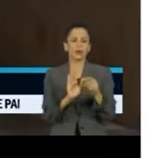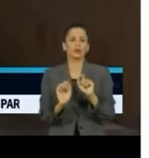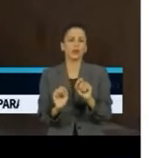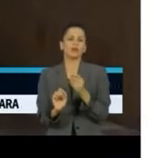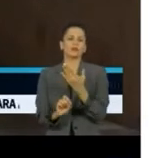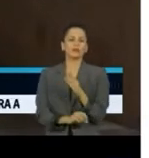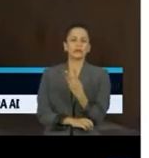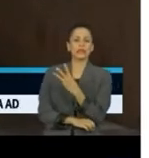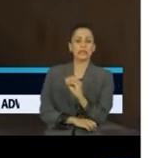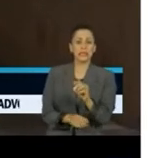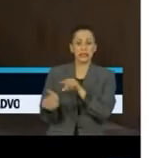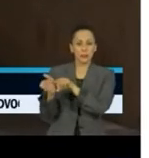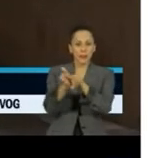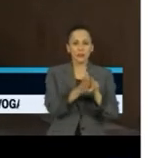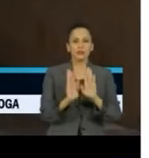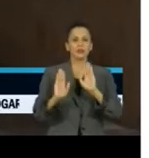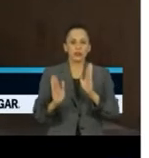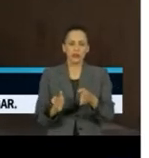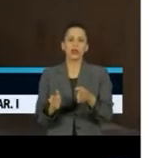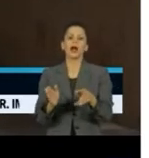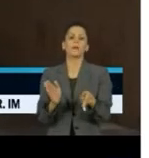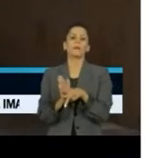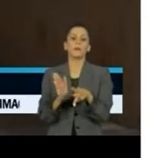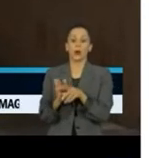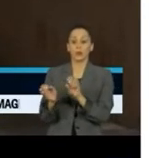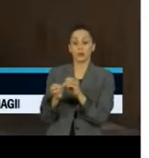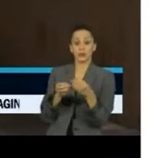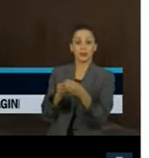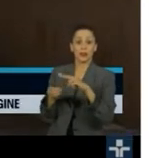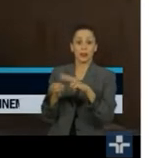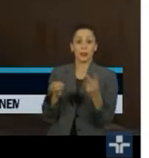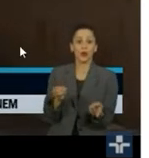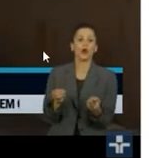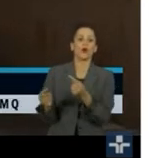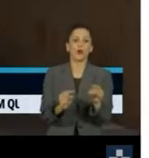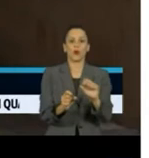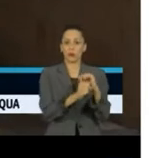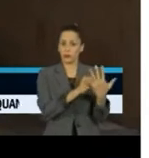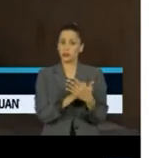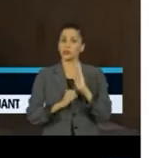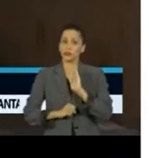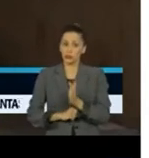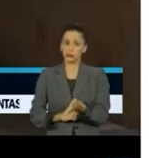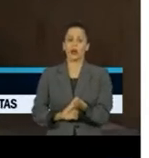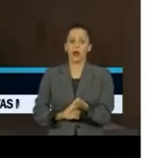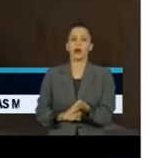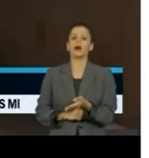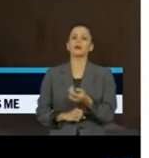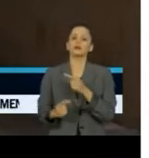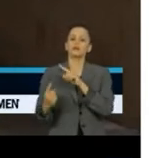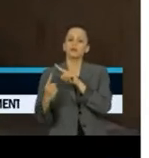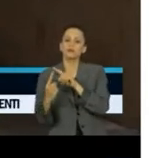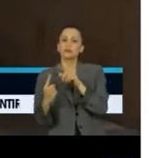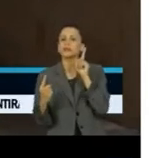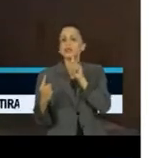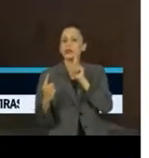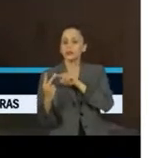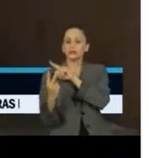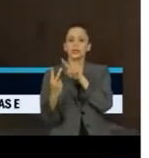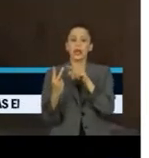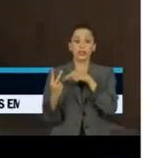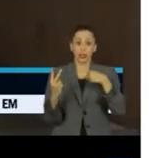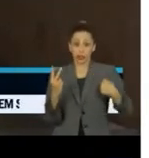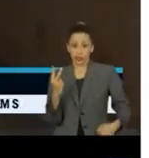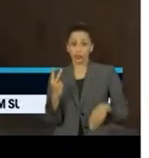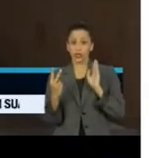de terapias com células-tronco no combate à Covid-19. Em 2 deles, um nos Estados Unidos e outro na China,